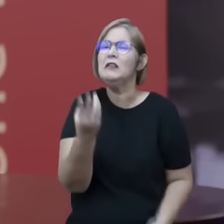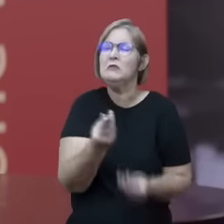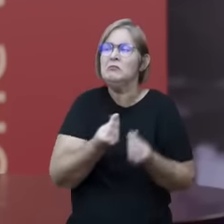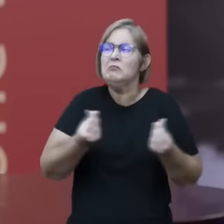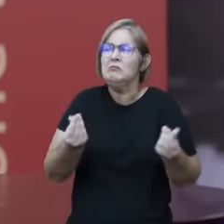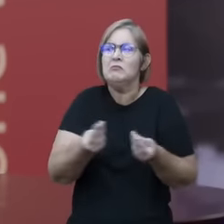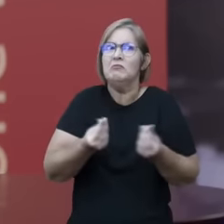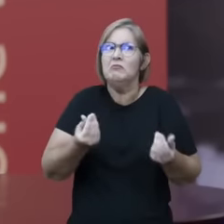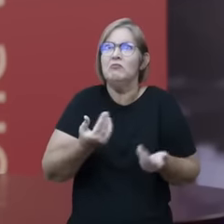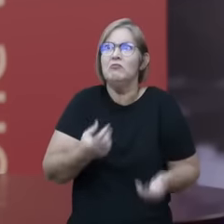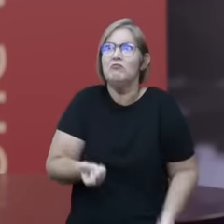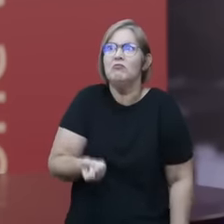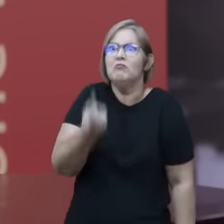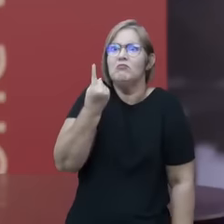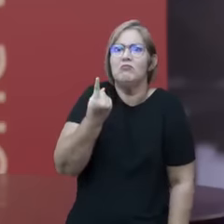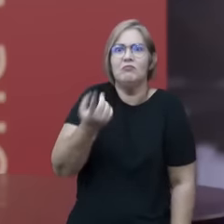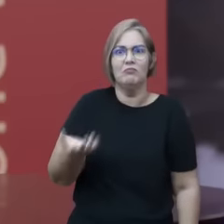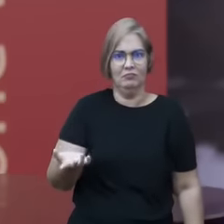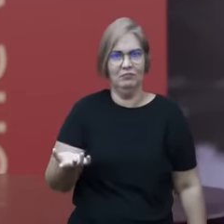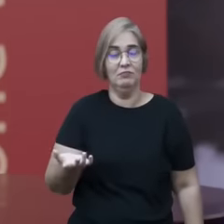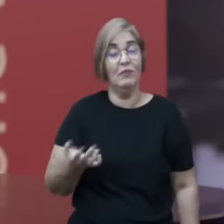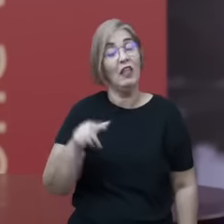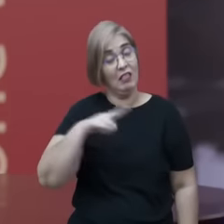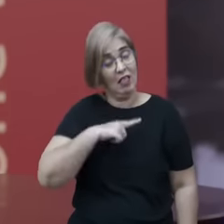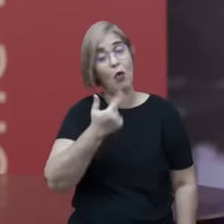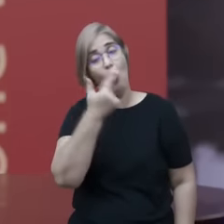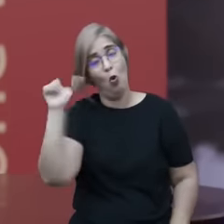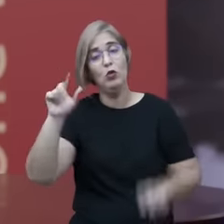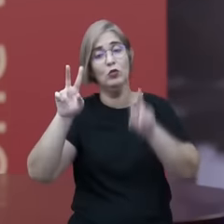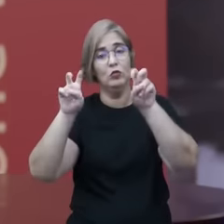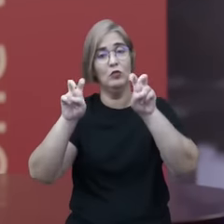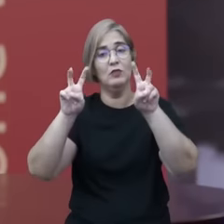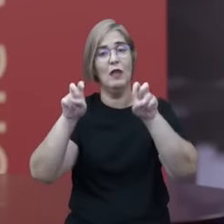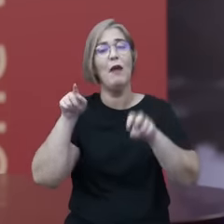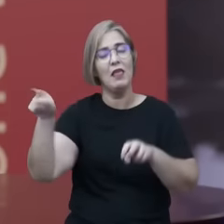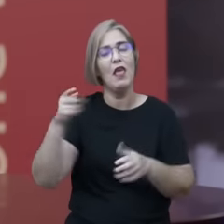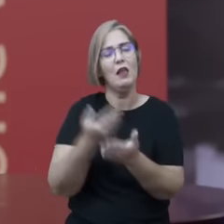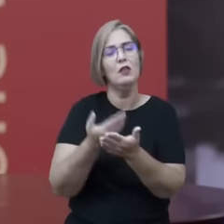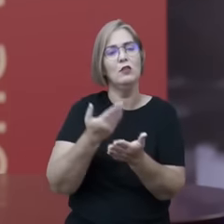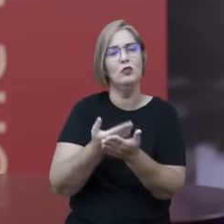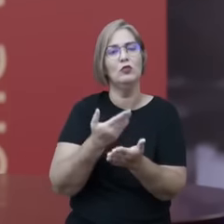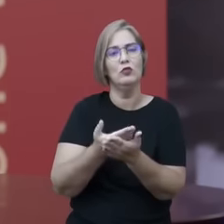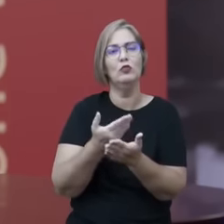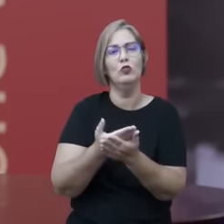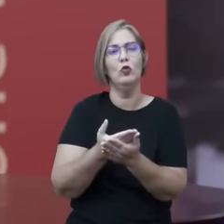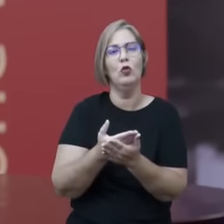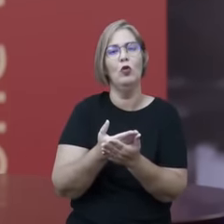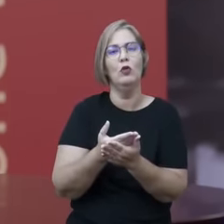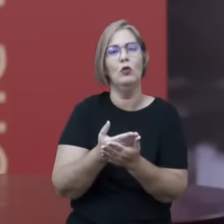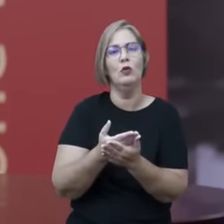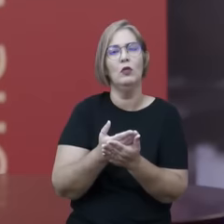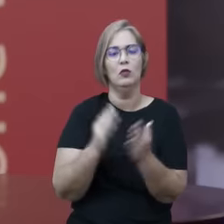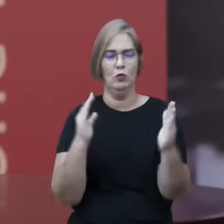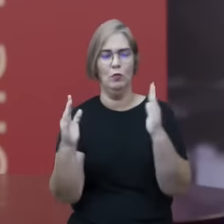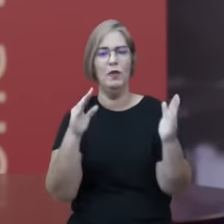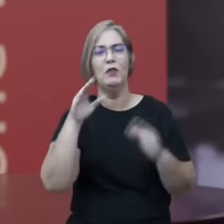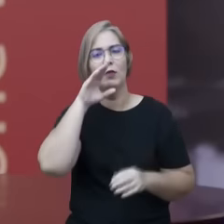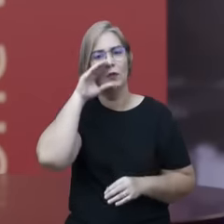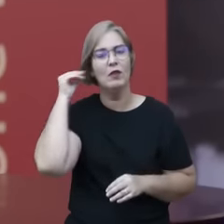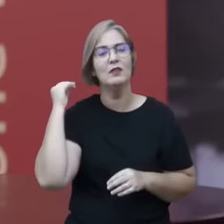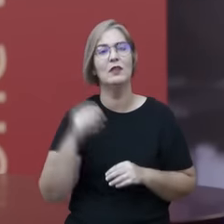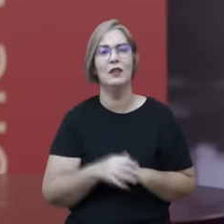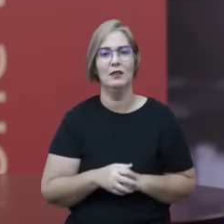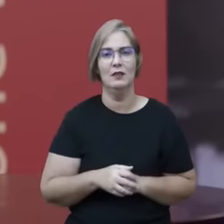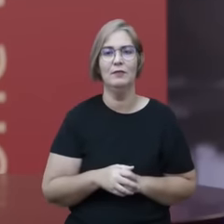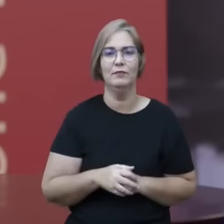tema de uma das outras fontes do Cami que ele estudou na juventude, que é justamente o gnosticismo. Para gnose, o ser humano é um estrangeiro no